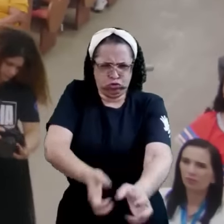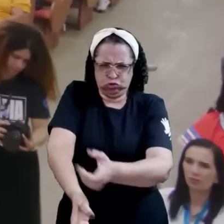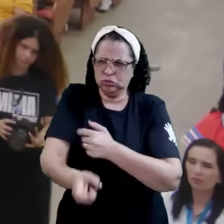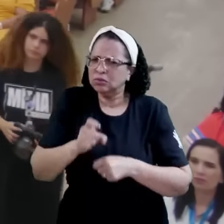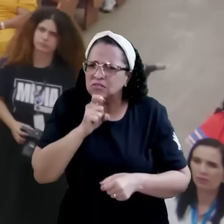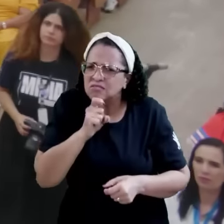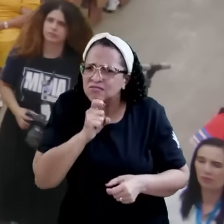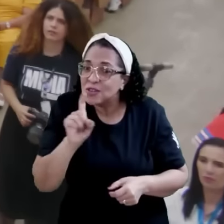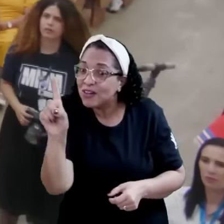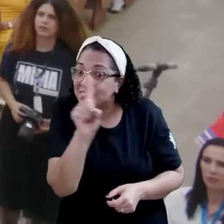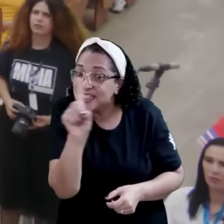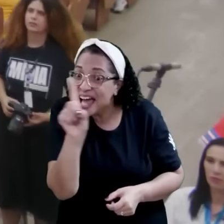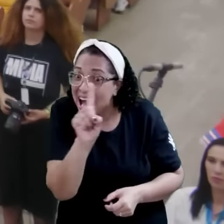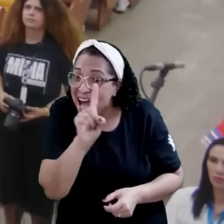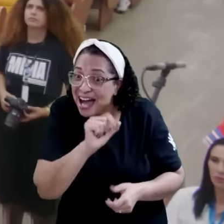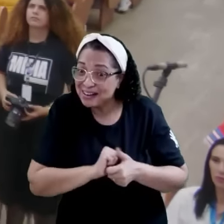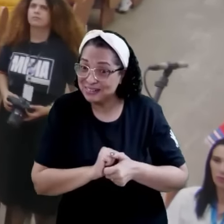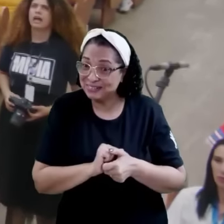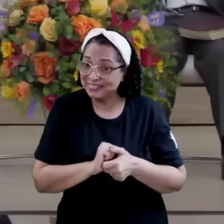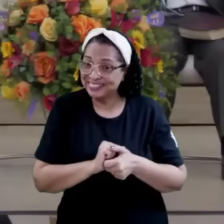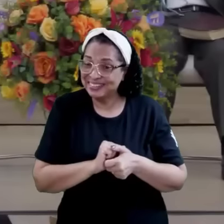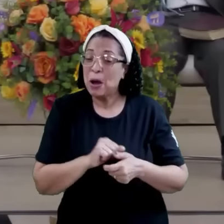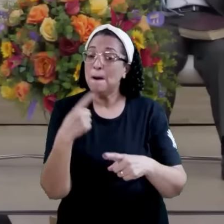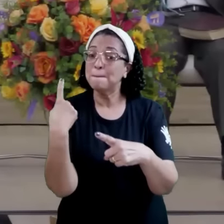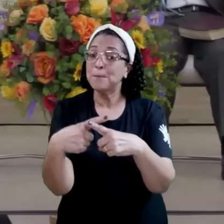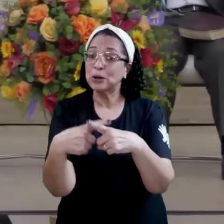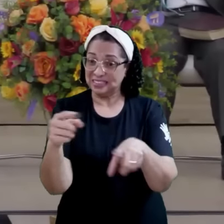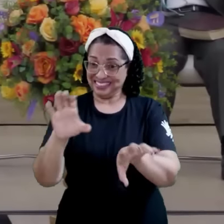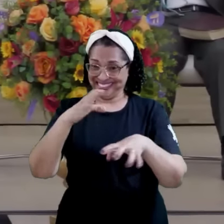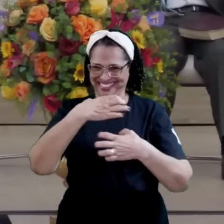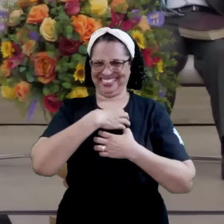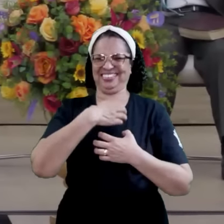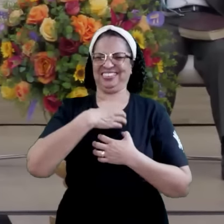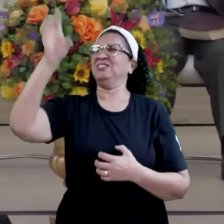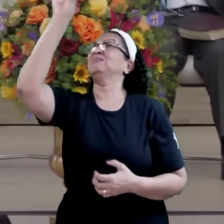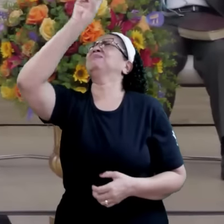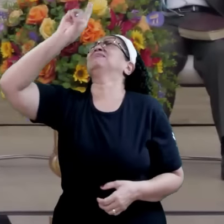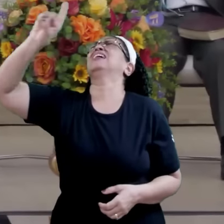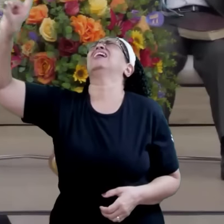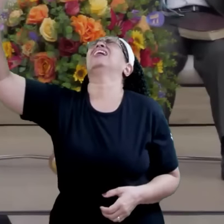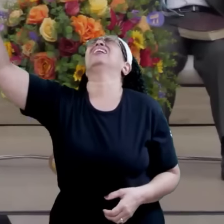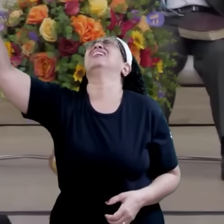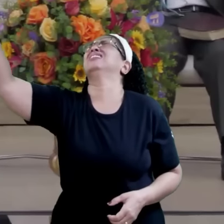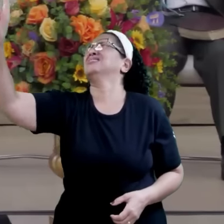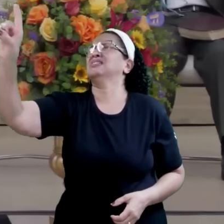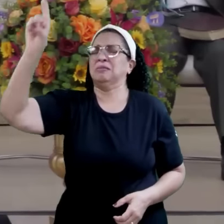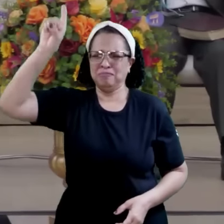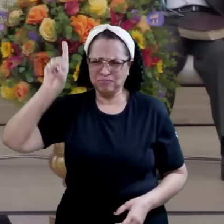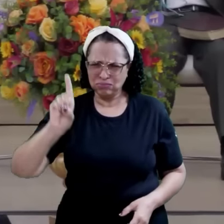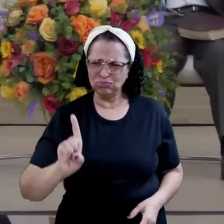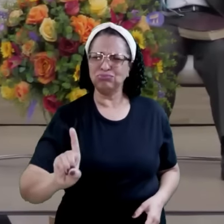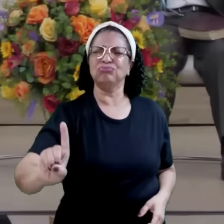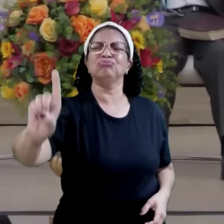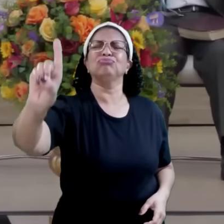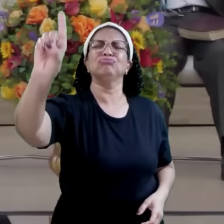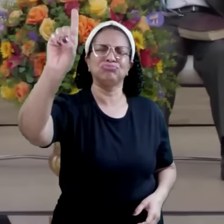que alegria é essa no rosto não ouvindo piada é ele que passa el Pass